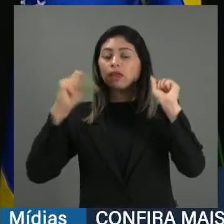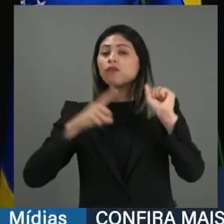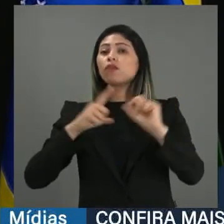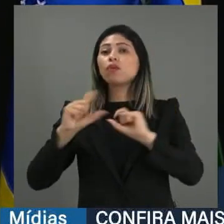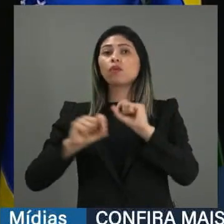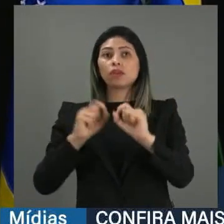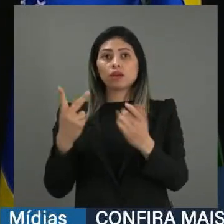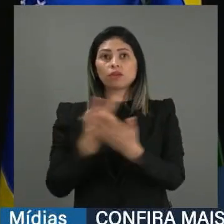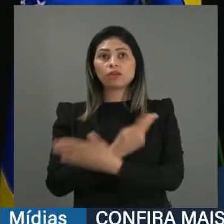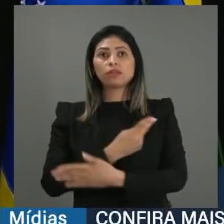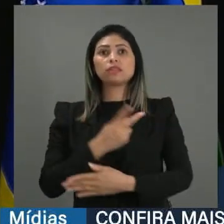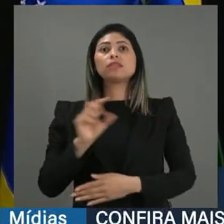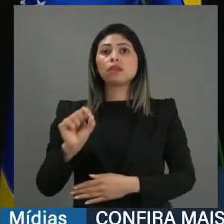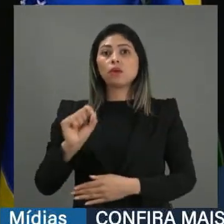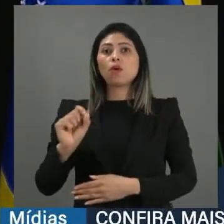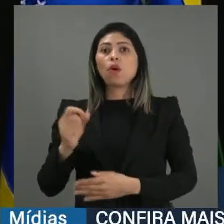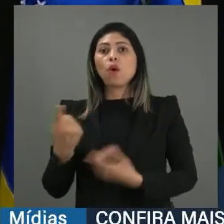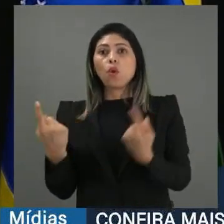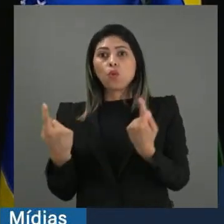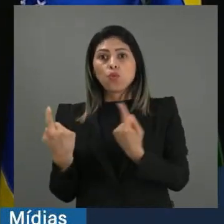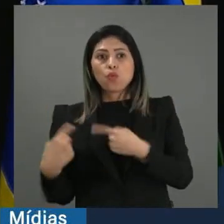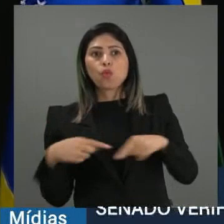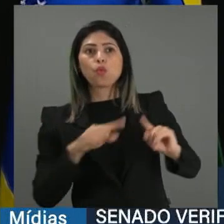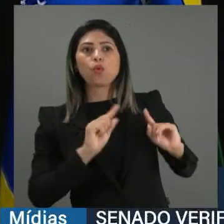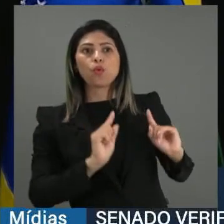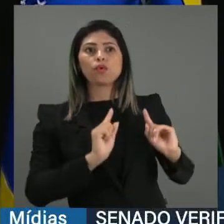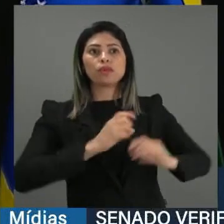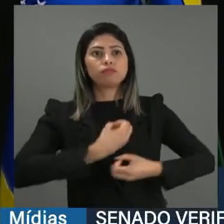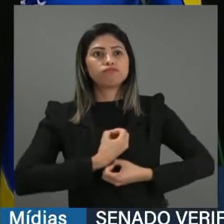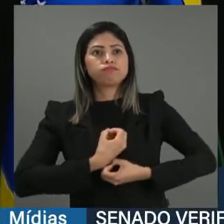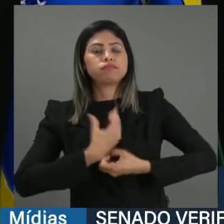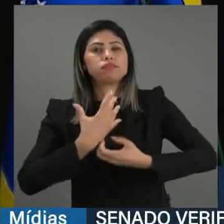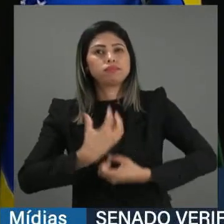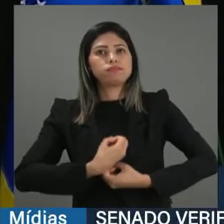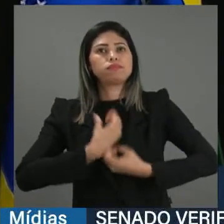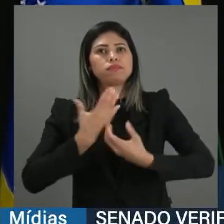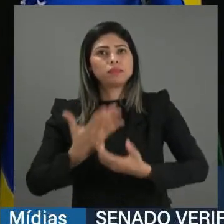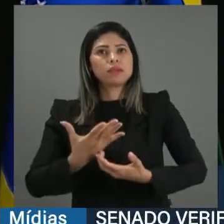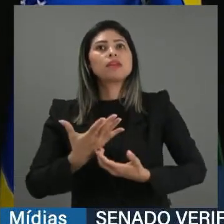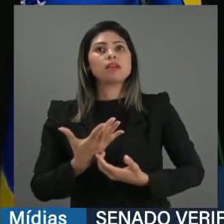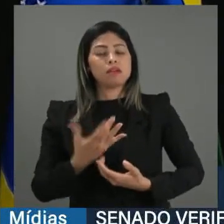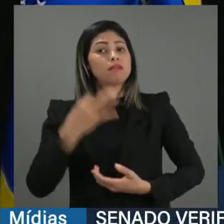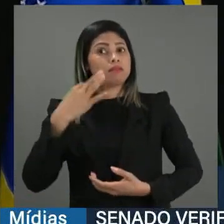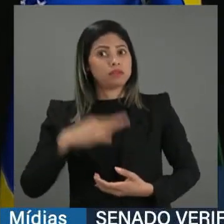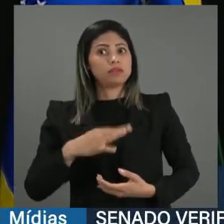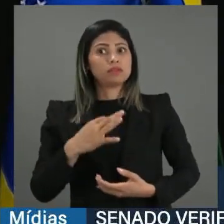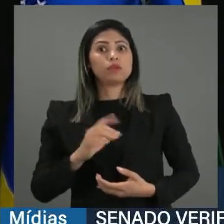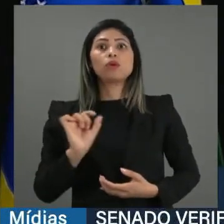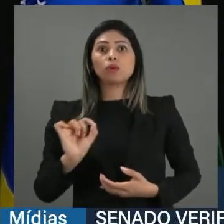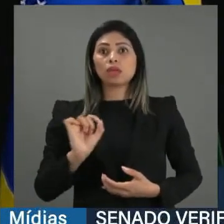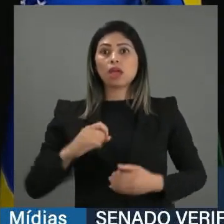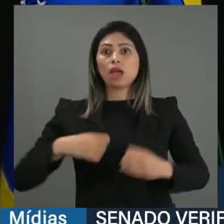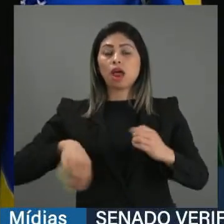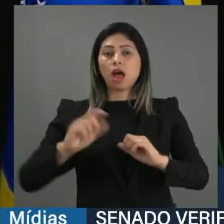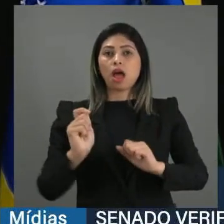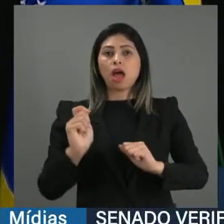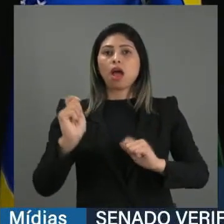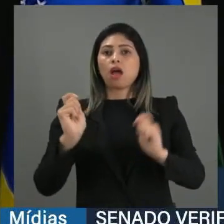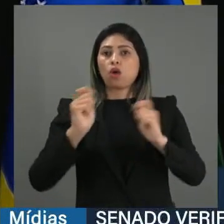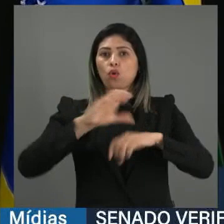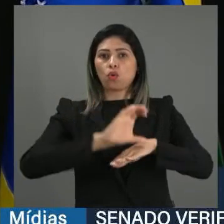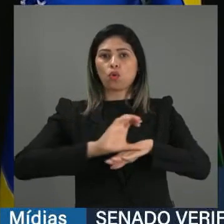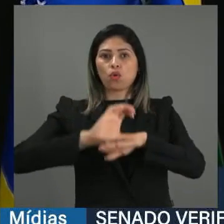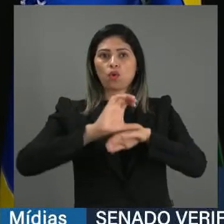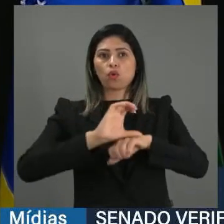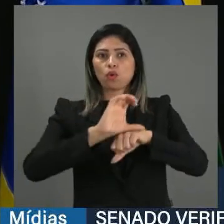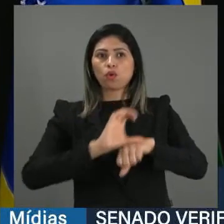um duro golpe contra a liberdade de expressão, tão protegida por nossa Constituição, que